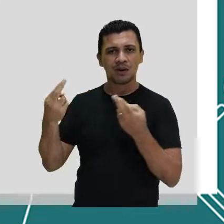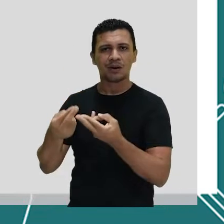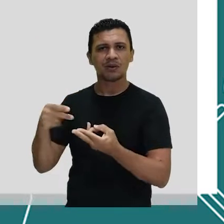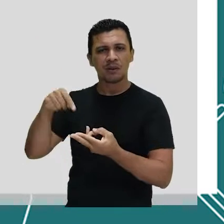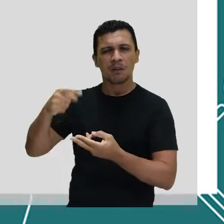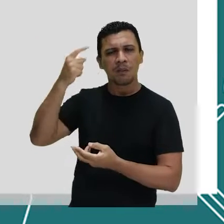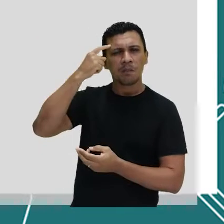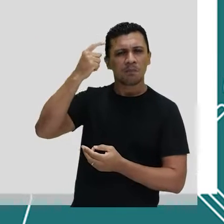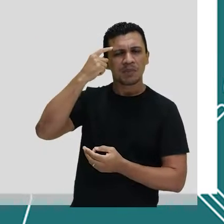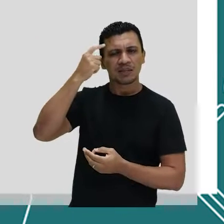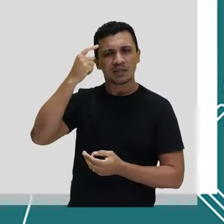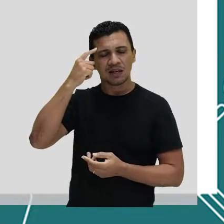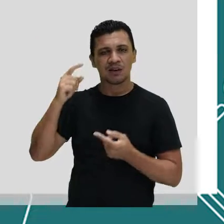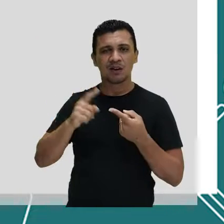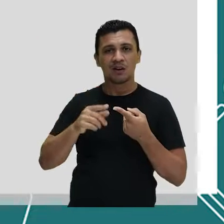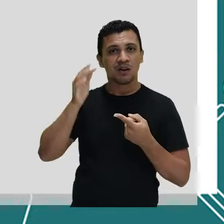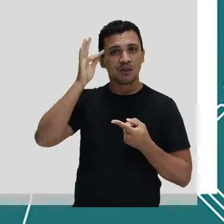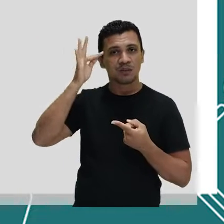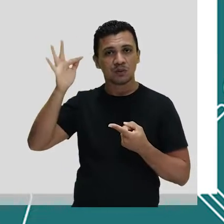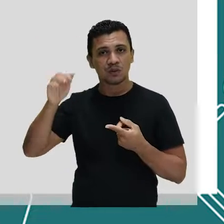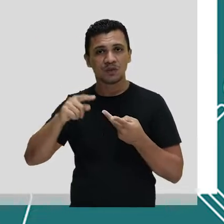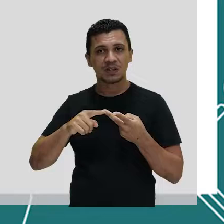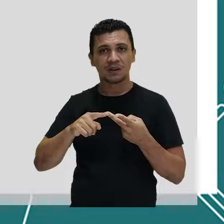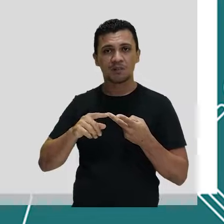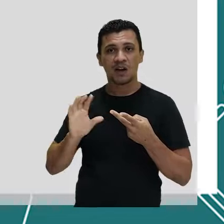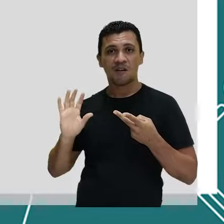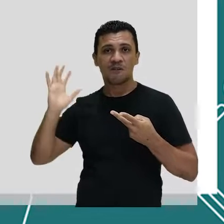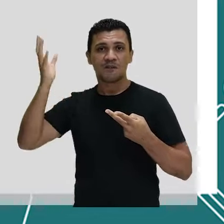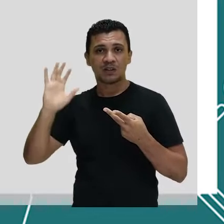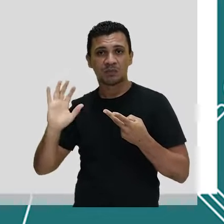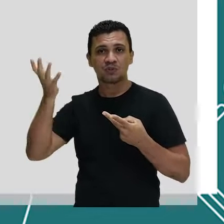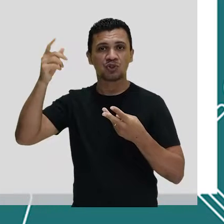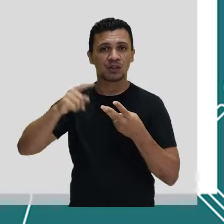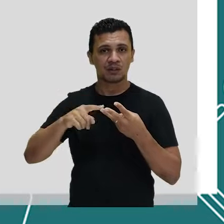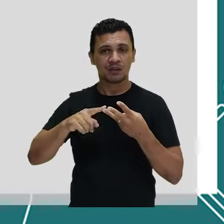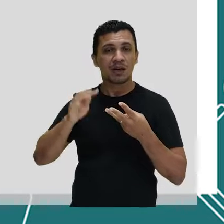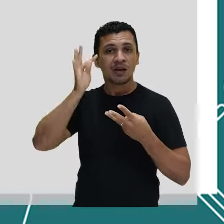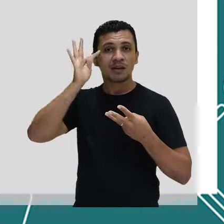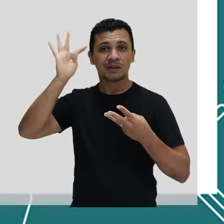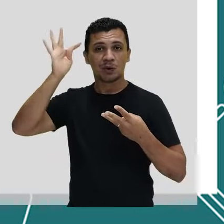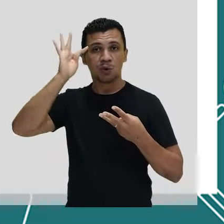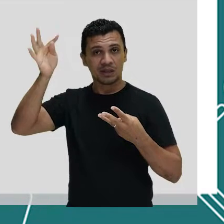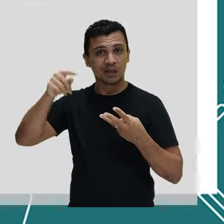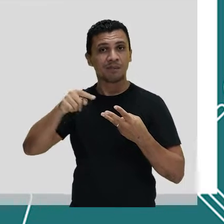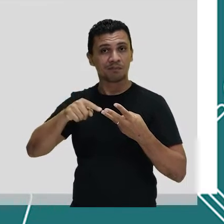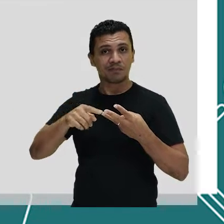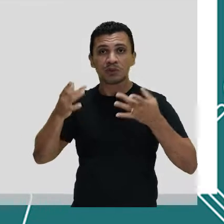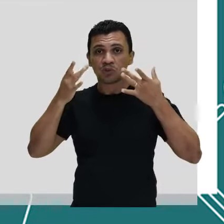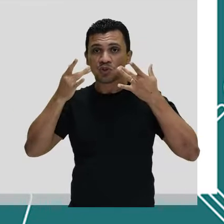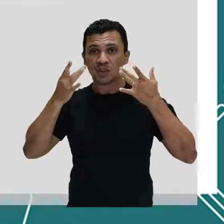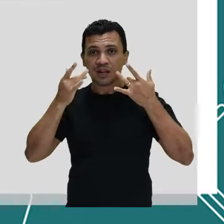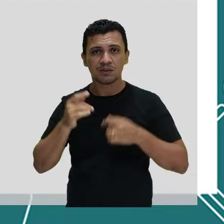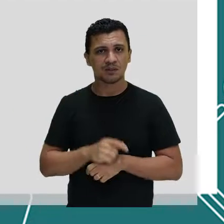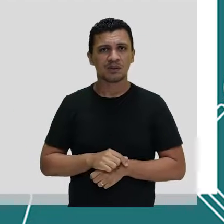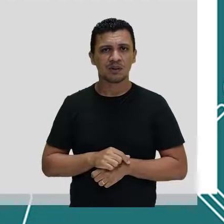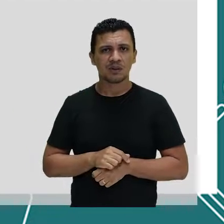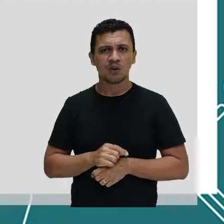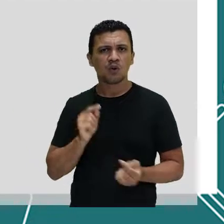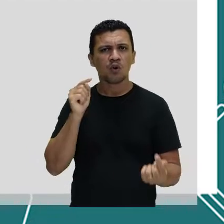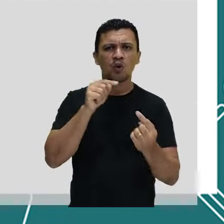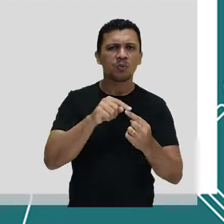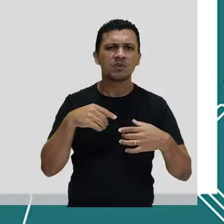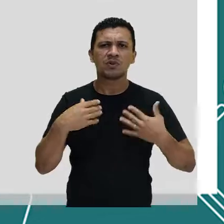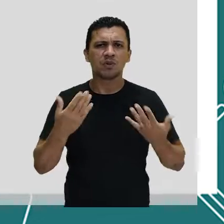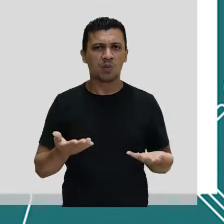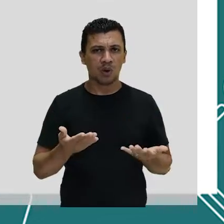da fenomenologia e da teoria do teatro. Essa criação ela tem o objetivo de analisar